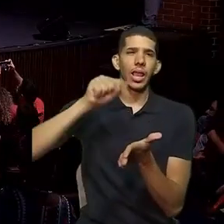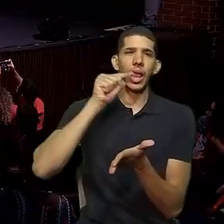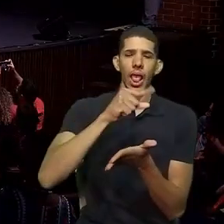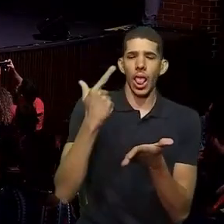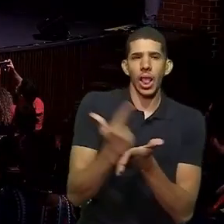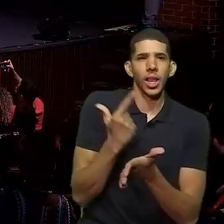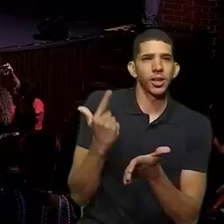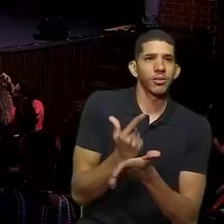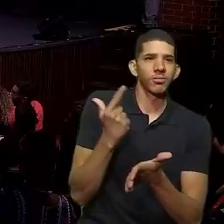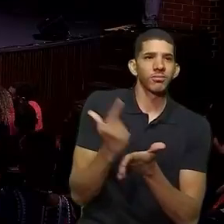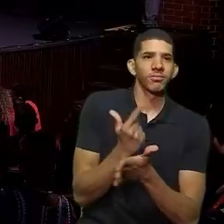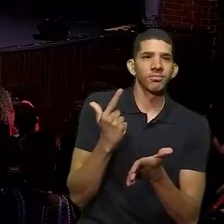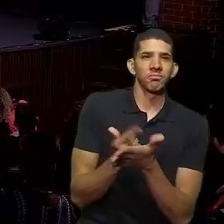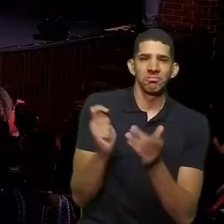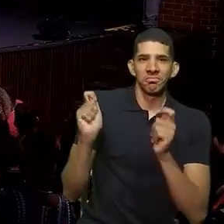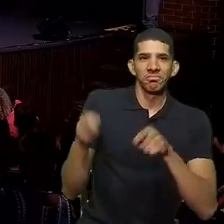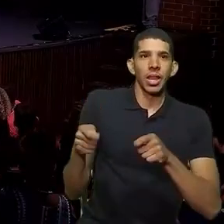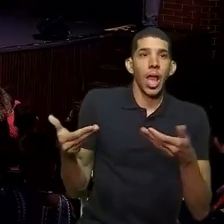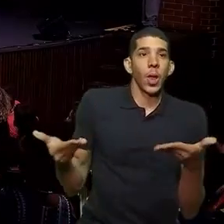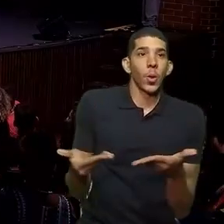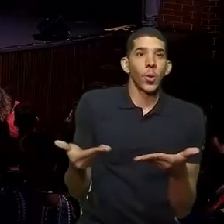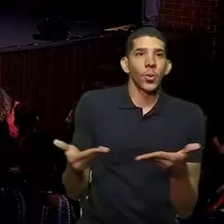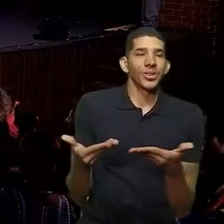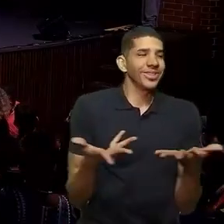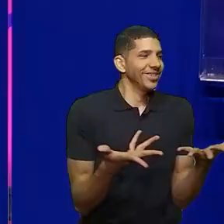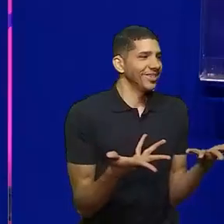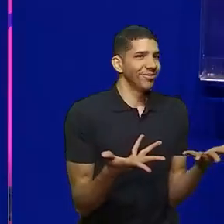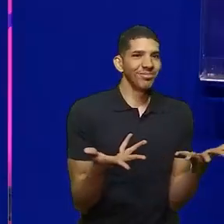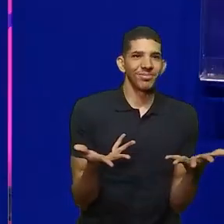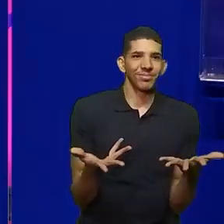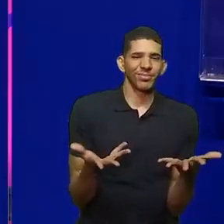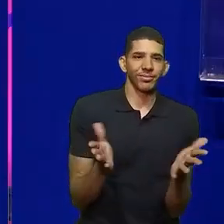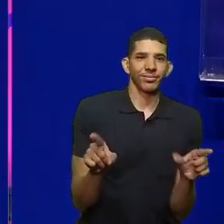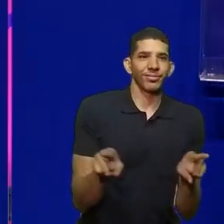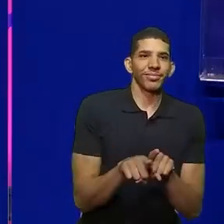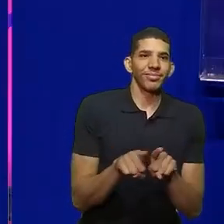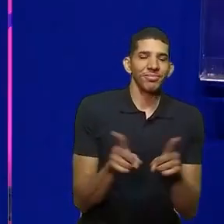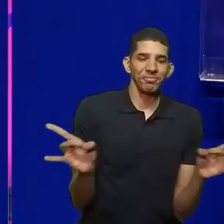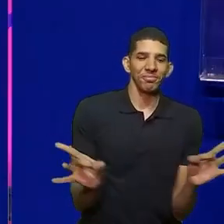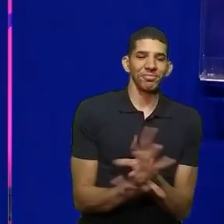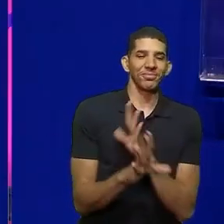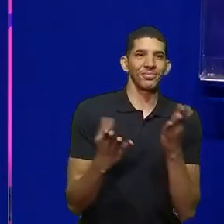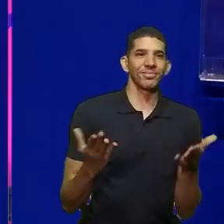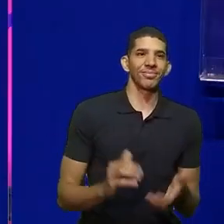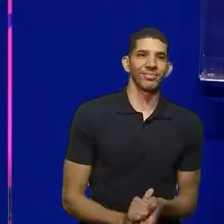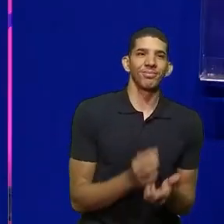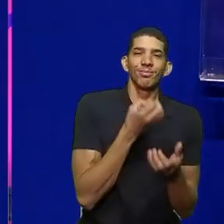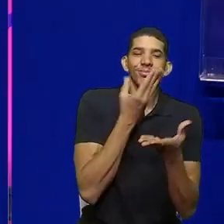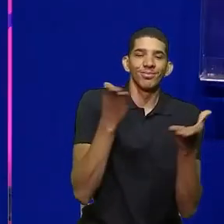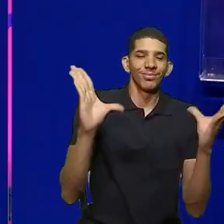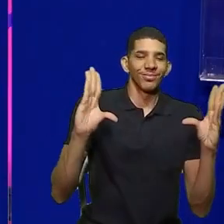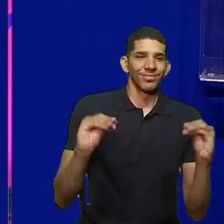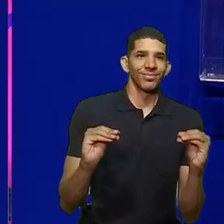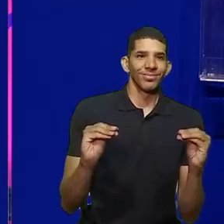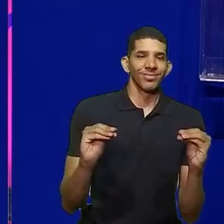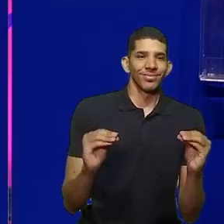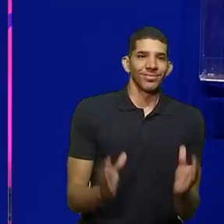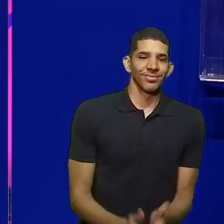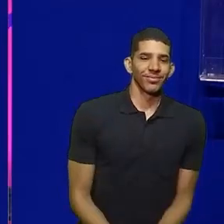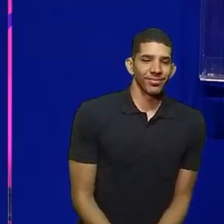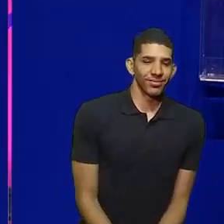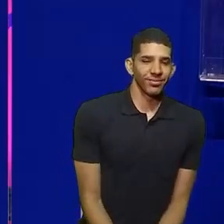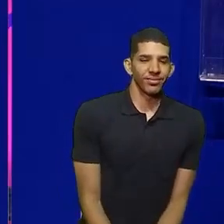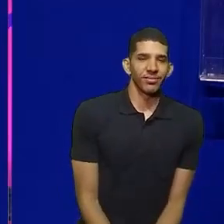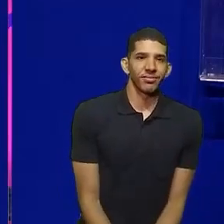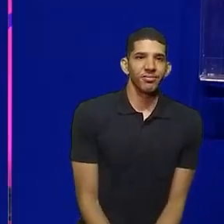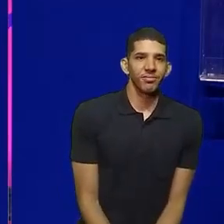nós pudéssemos chegar nessa preciosidade. Boa noite a todos. Eu faço as palavras